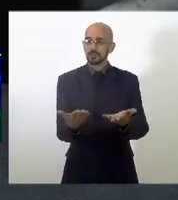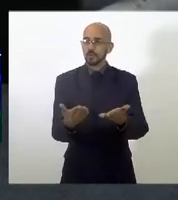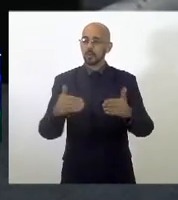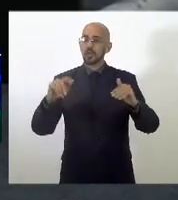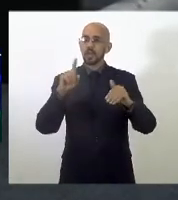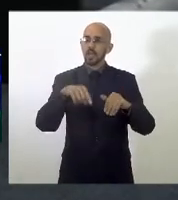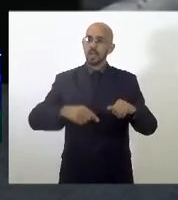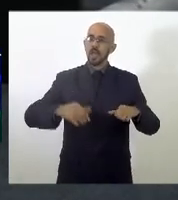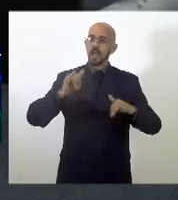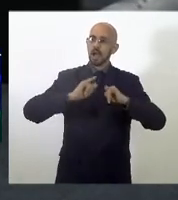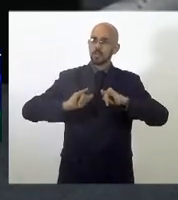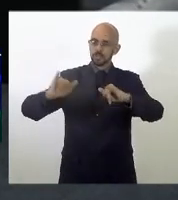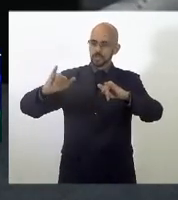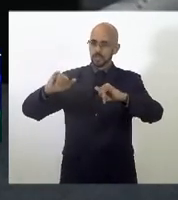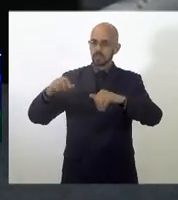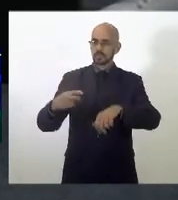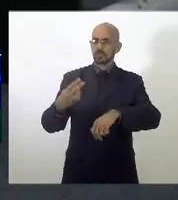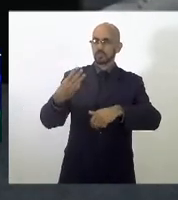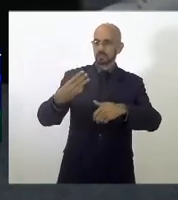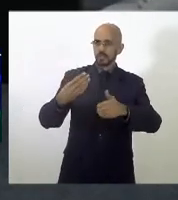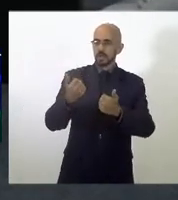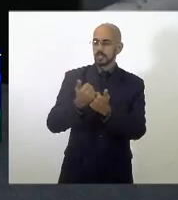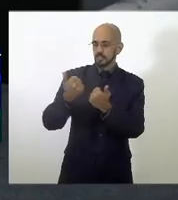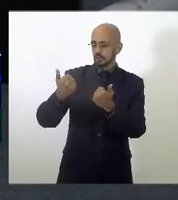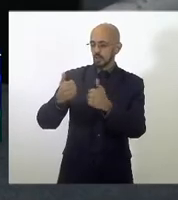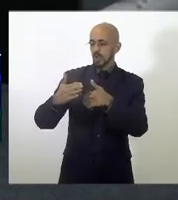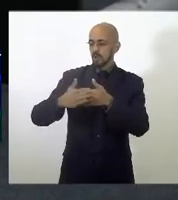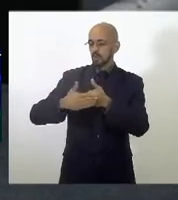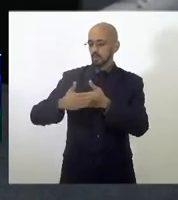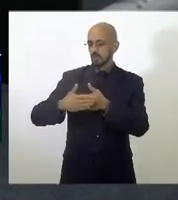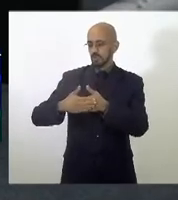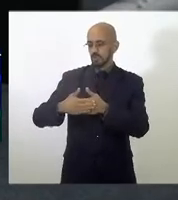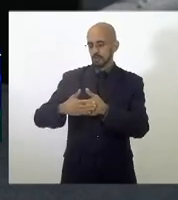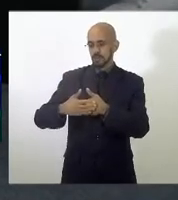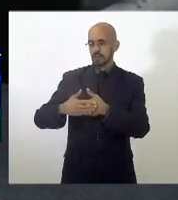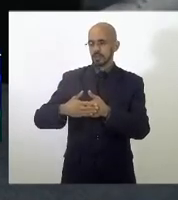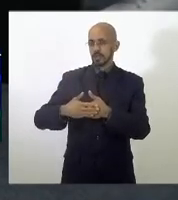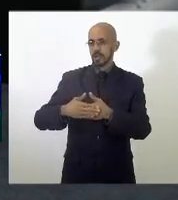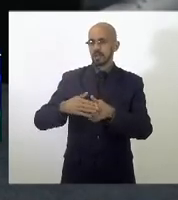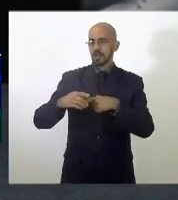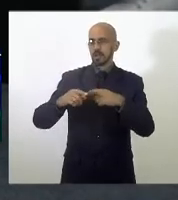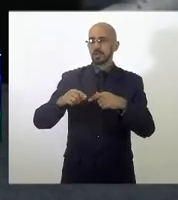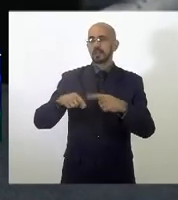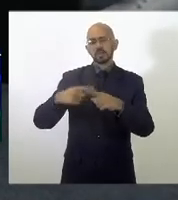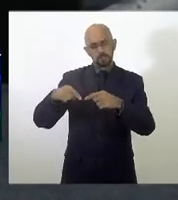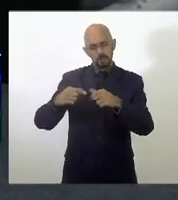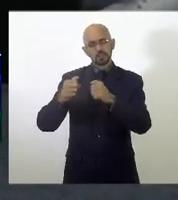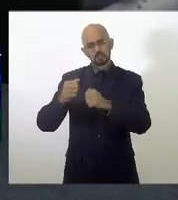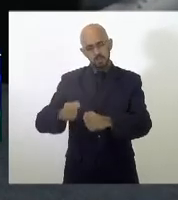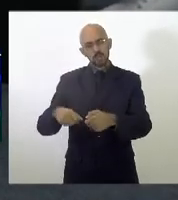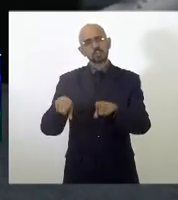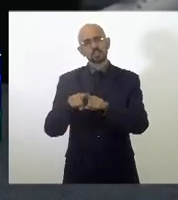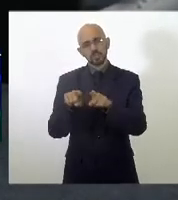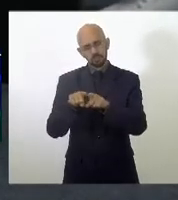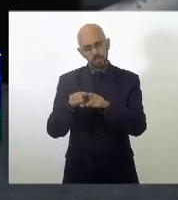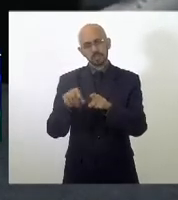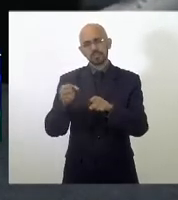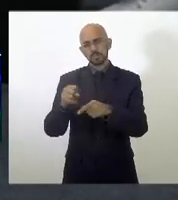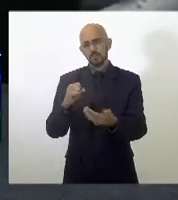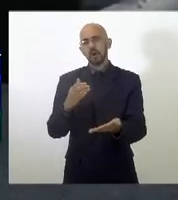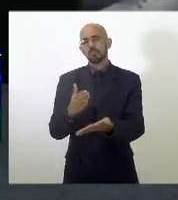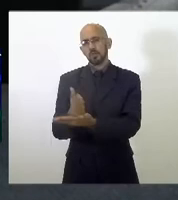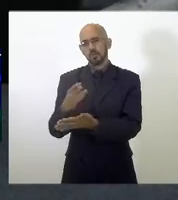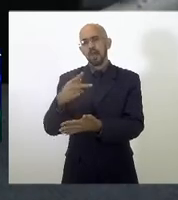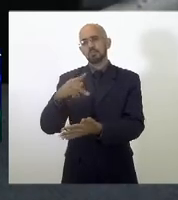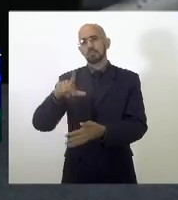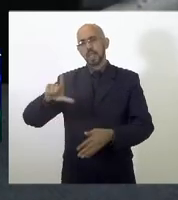três coautorias, sem prejuízo, André, de Vossa Excelência, ao final, abrir a coautoria, caso o projeto seja aprovado, para quem quiser